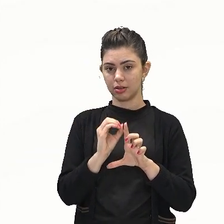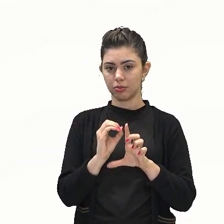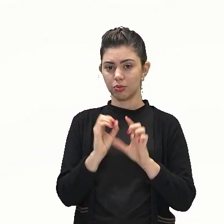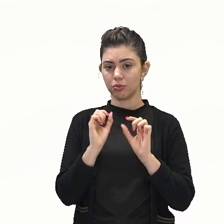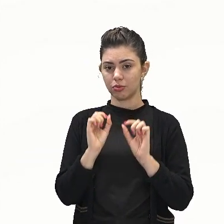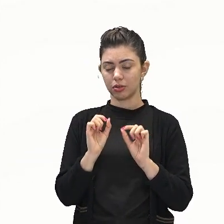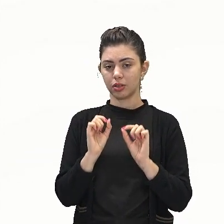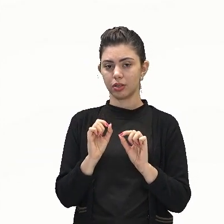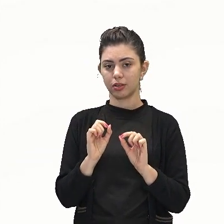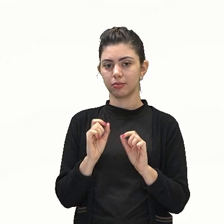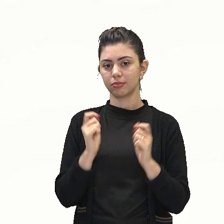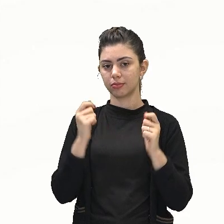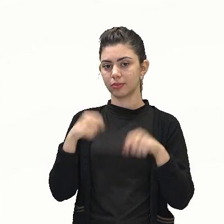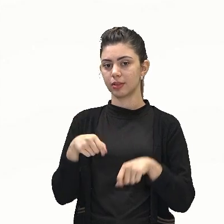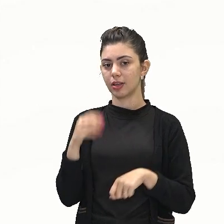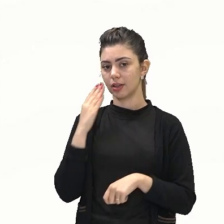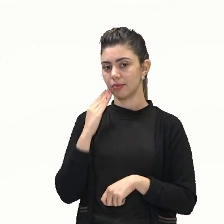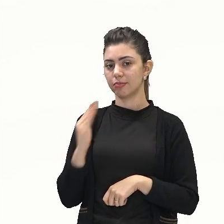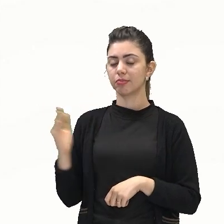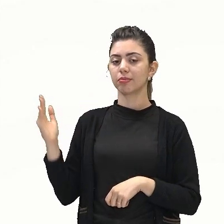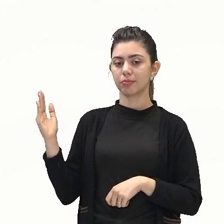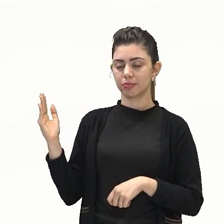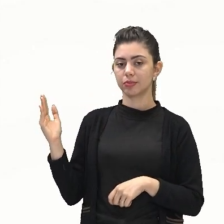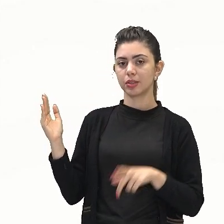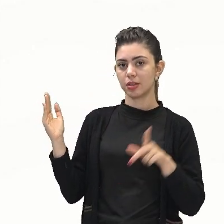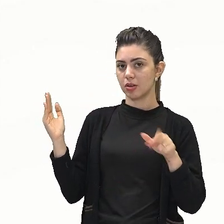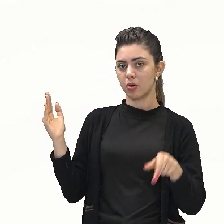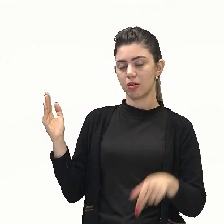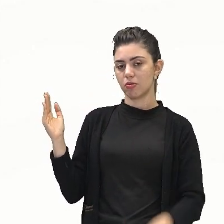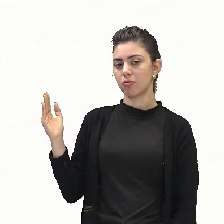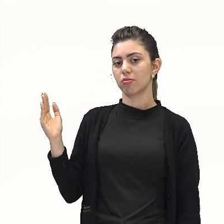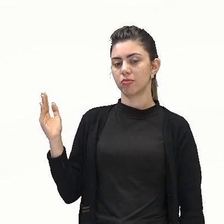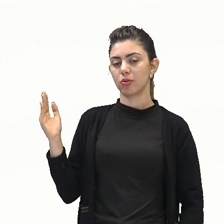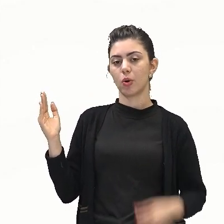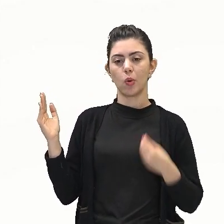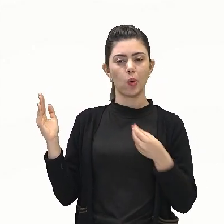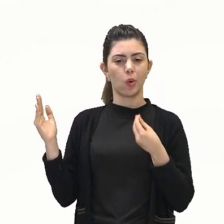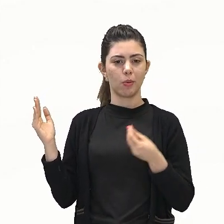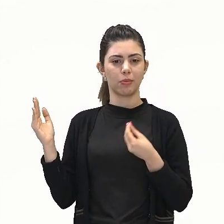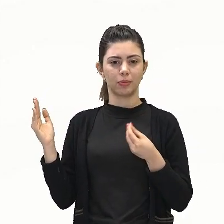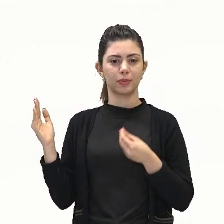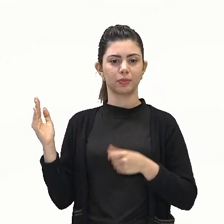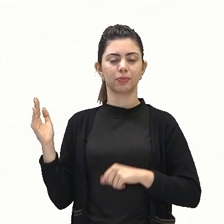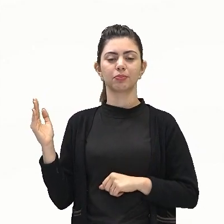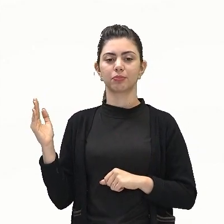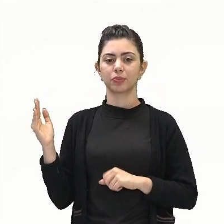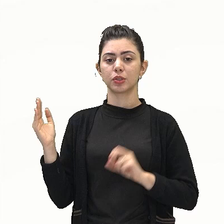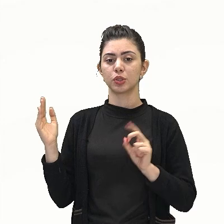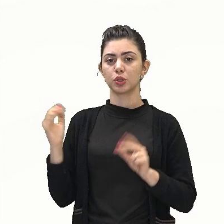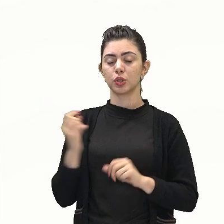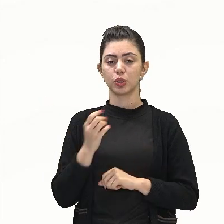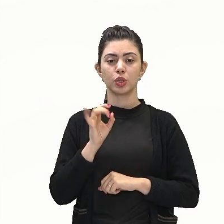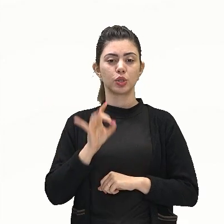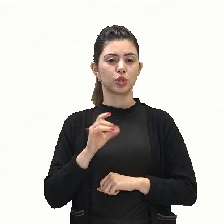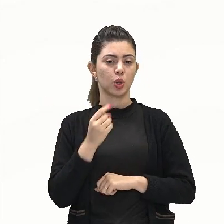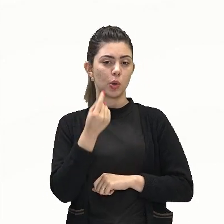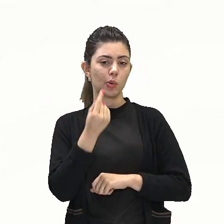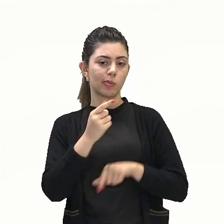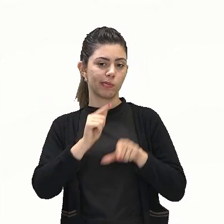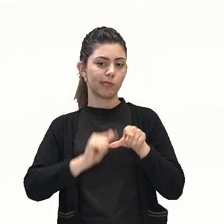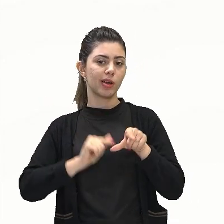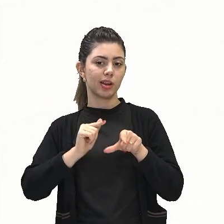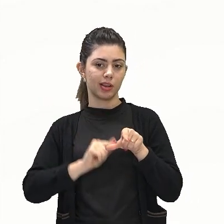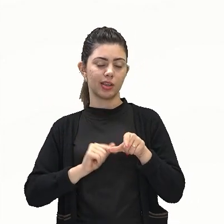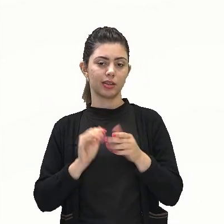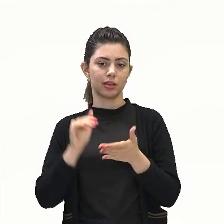eu consigo fazer isso aqui, ó, com o meu sistema. Deixar apenas, né, uma letra na minha